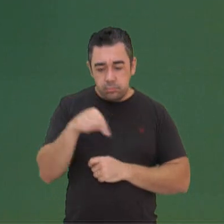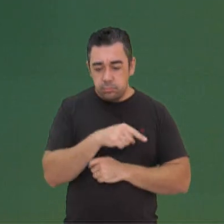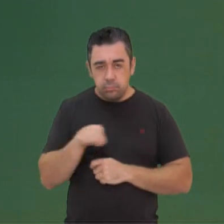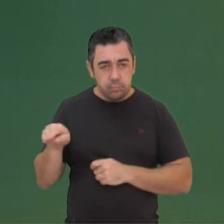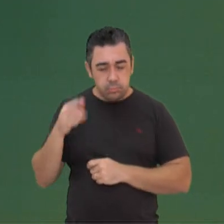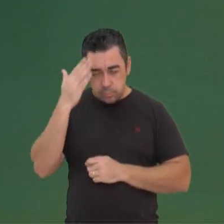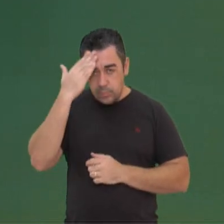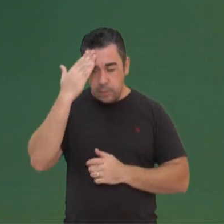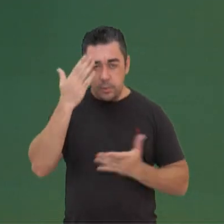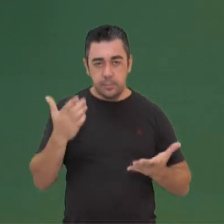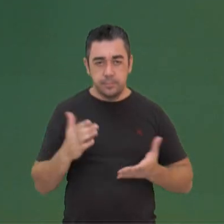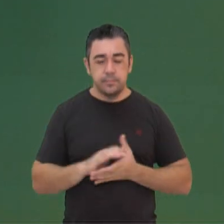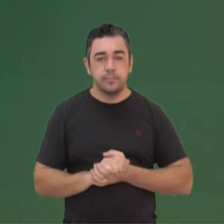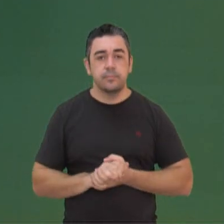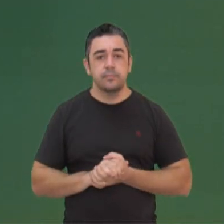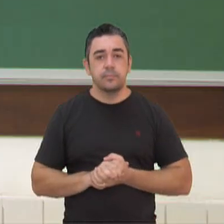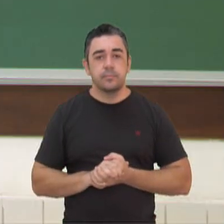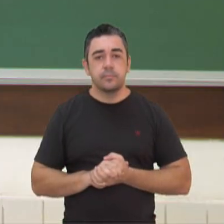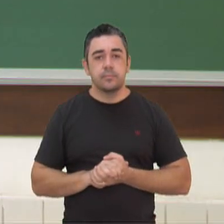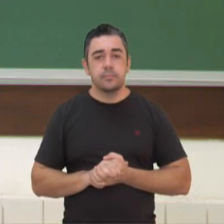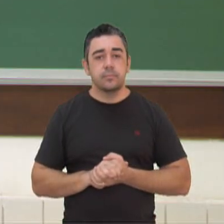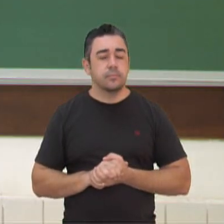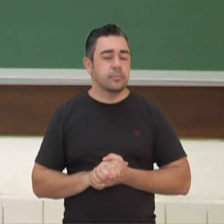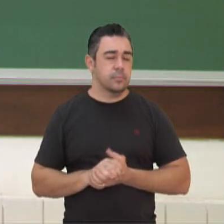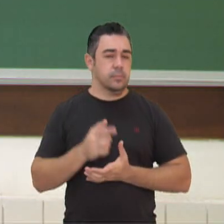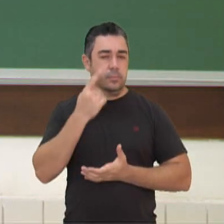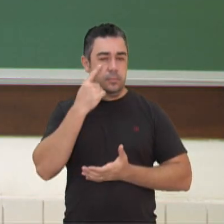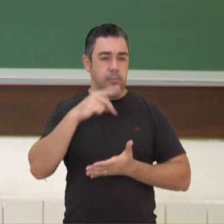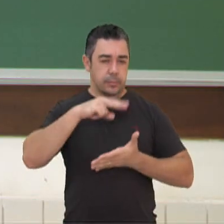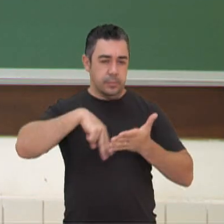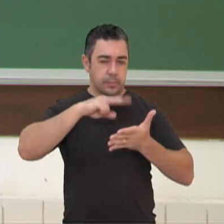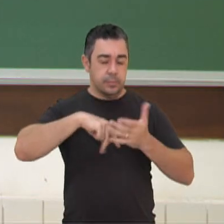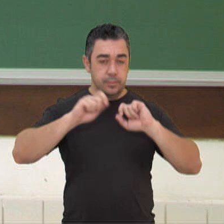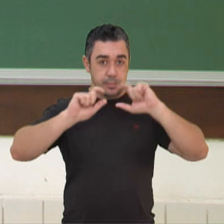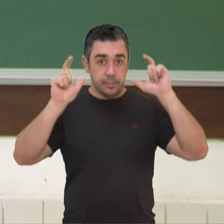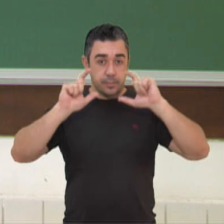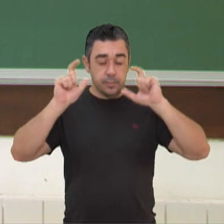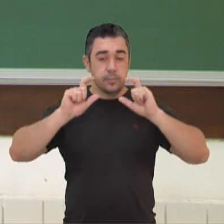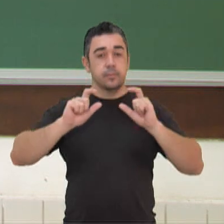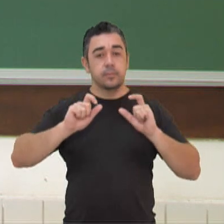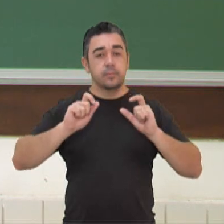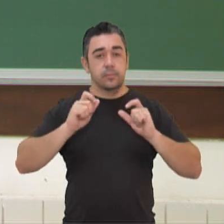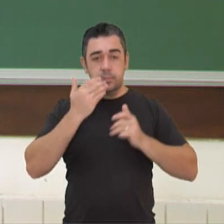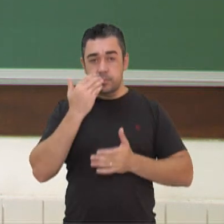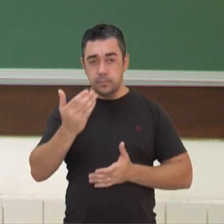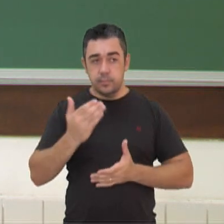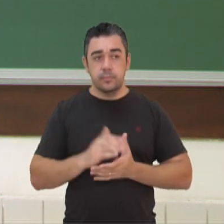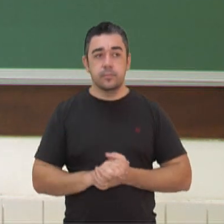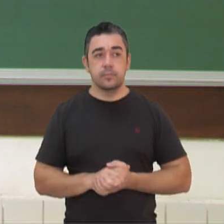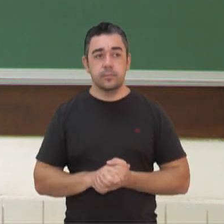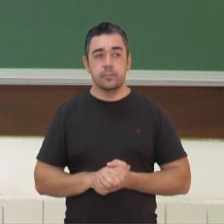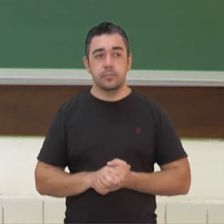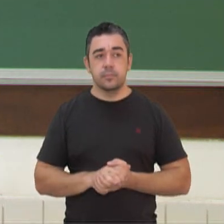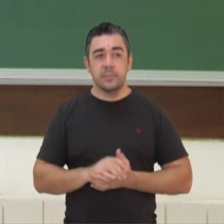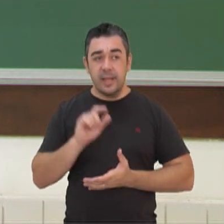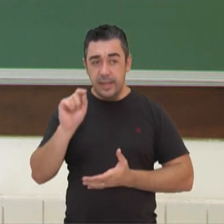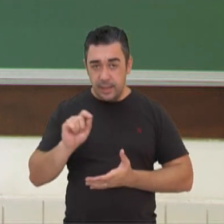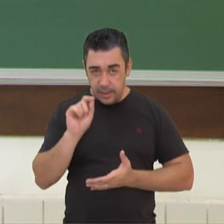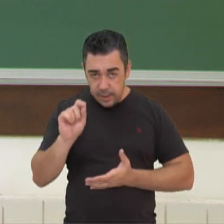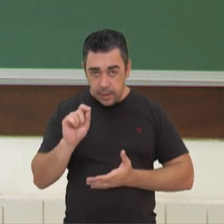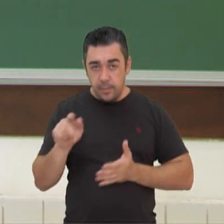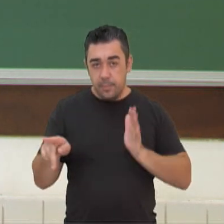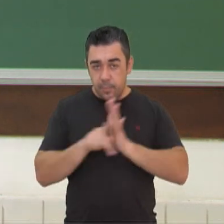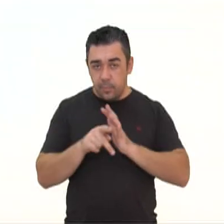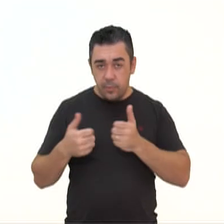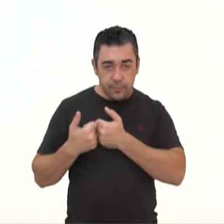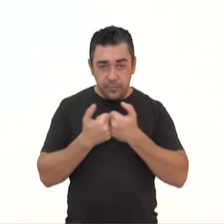unidade, direção e sentido. Então, vamos fazer uma leitura atenta do exercício e ver o que ele está pedindo. Veja lá. Que grandeza